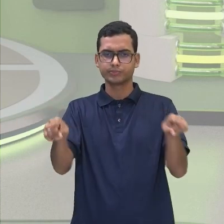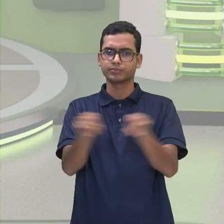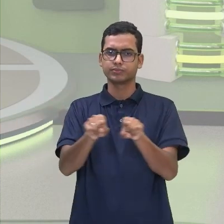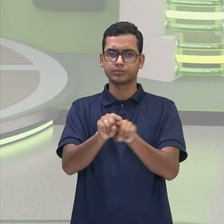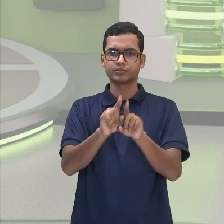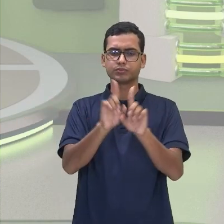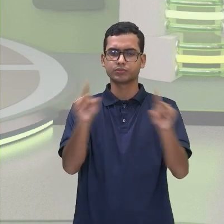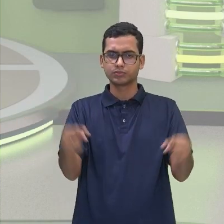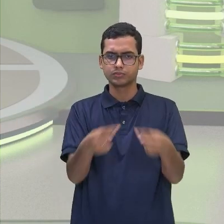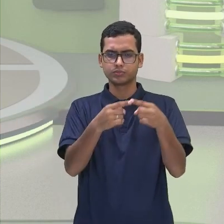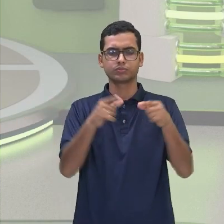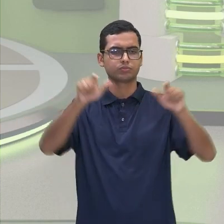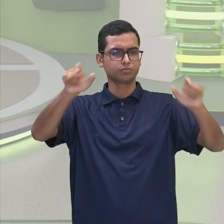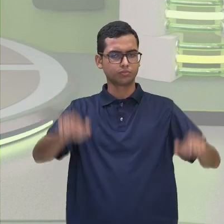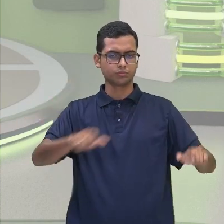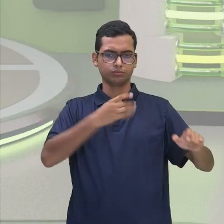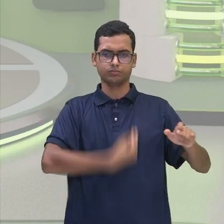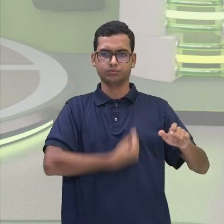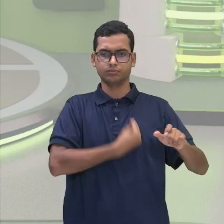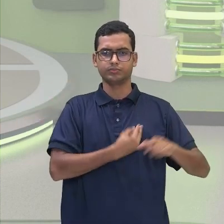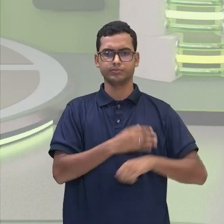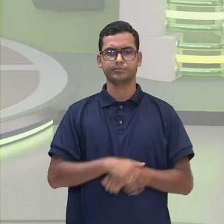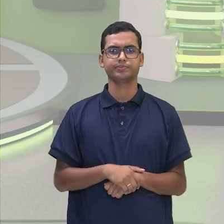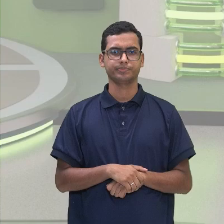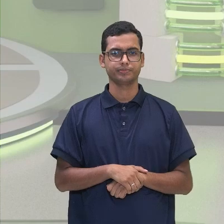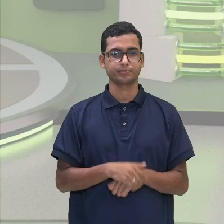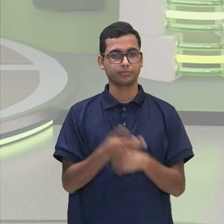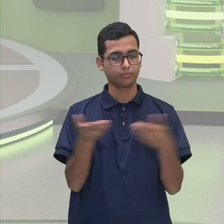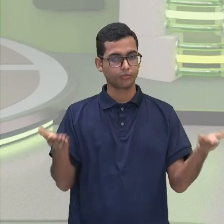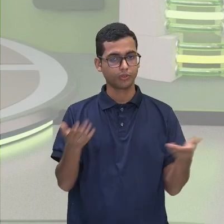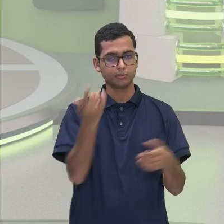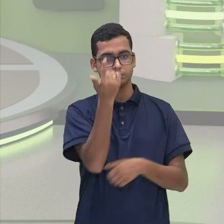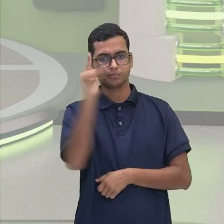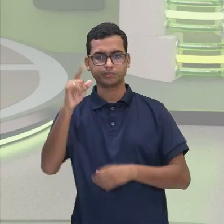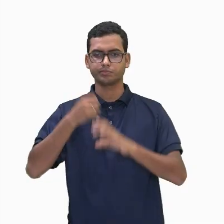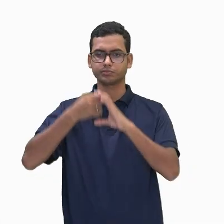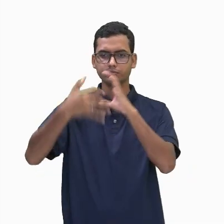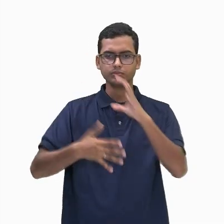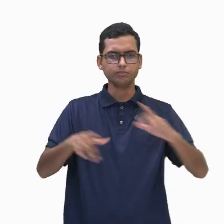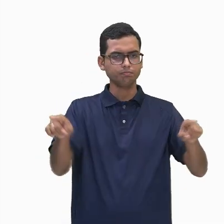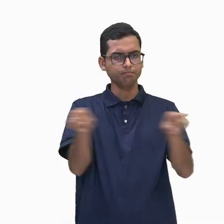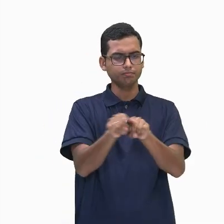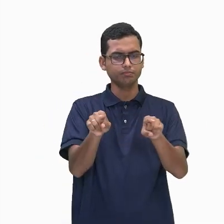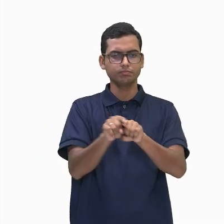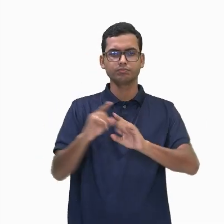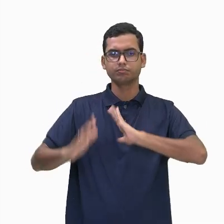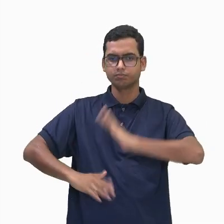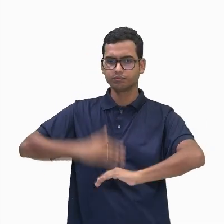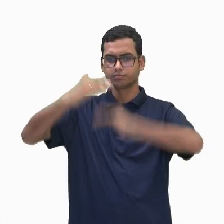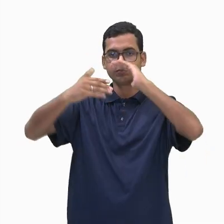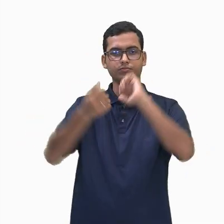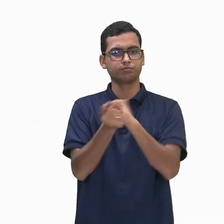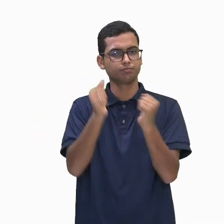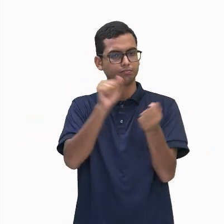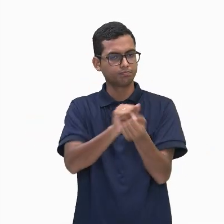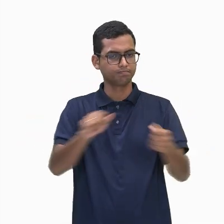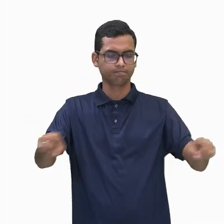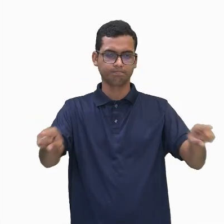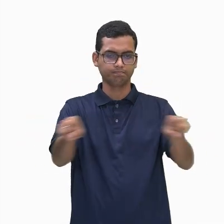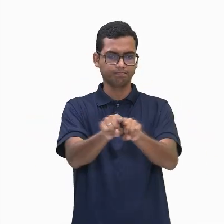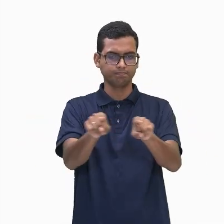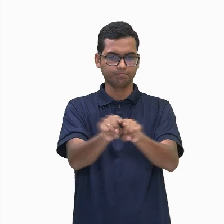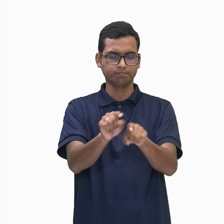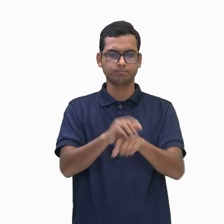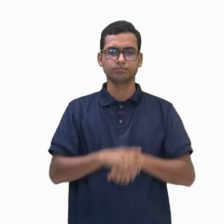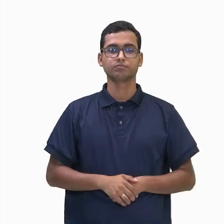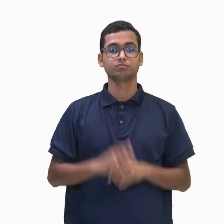relação ao ambiente em que vive. Vamos para uma outra característica que é de evolução e adaptação.